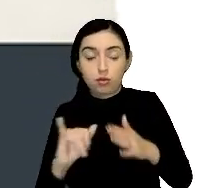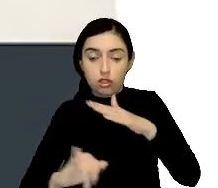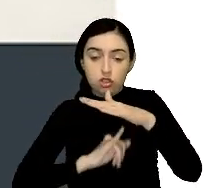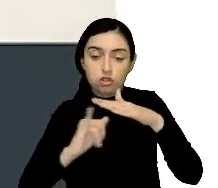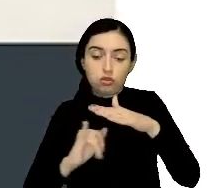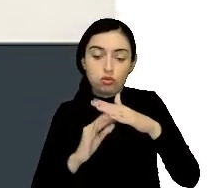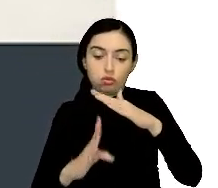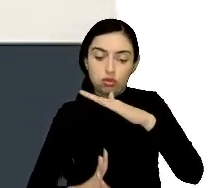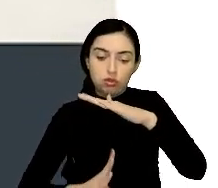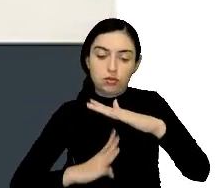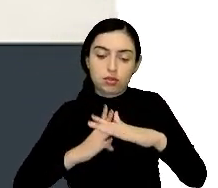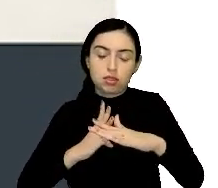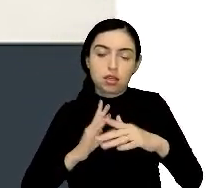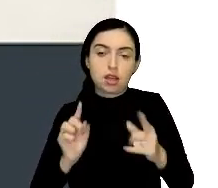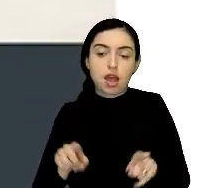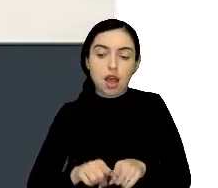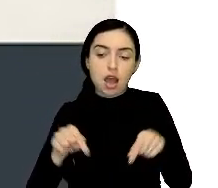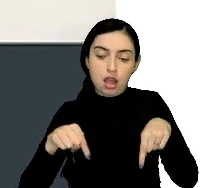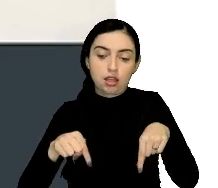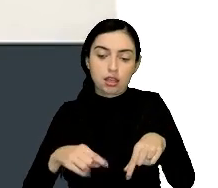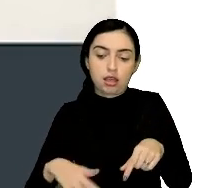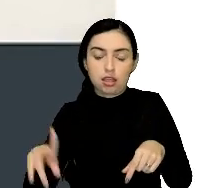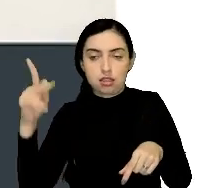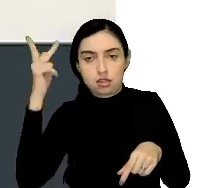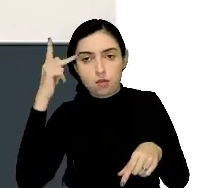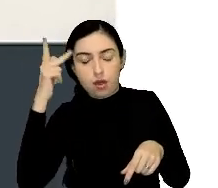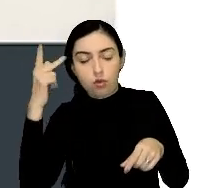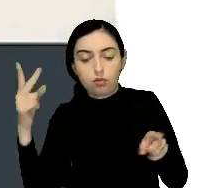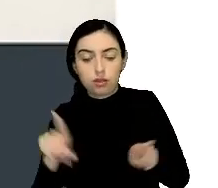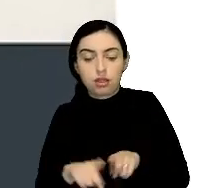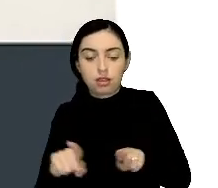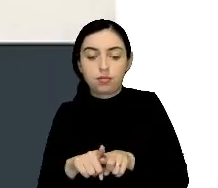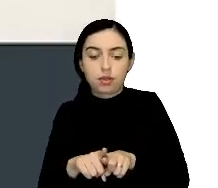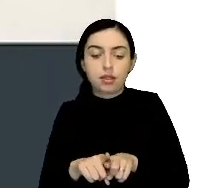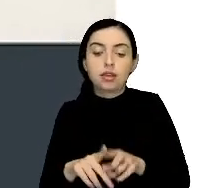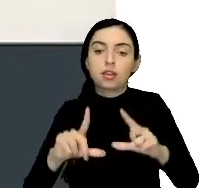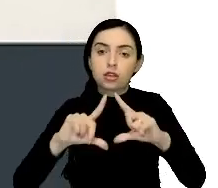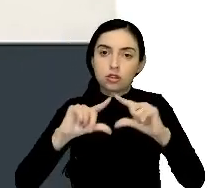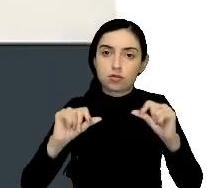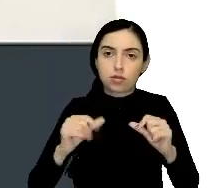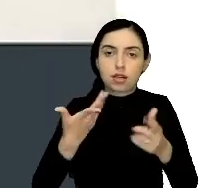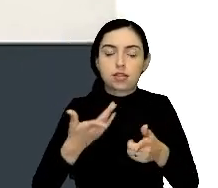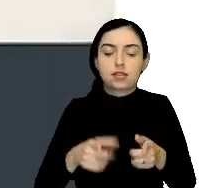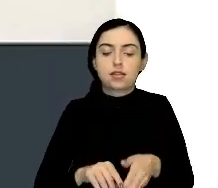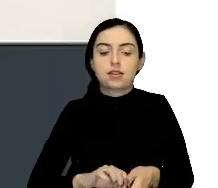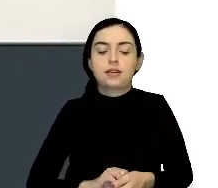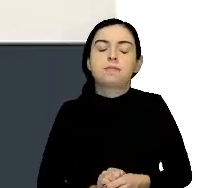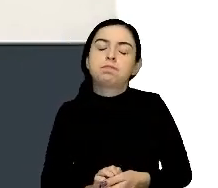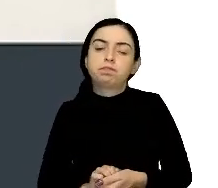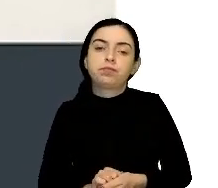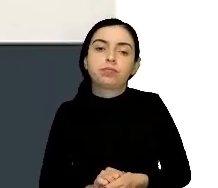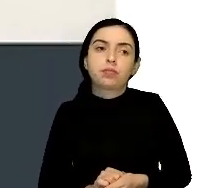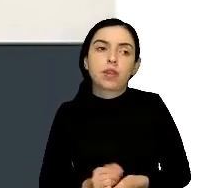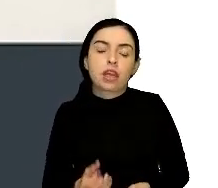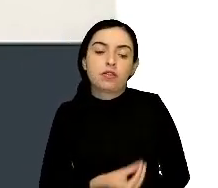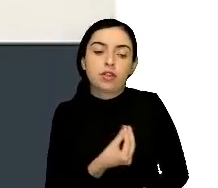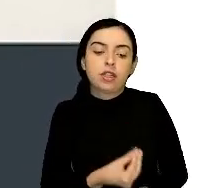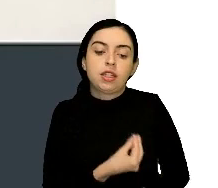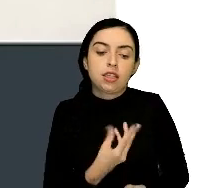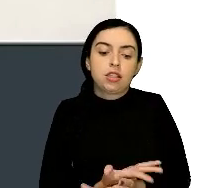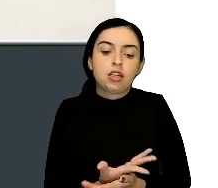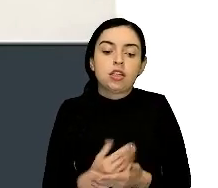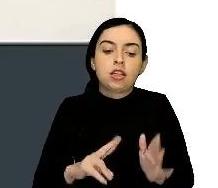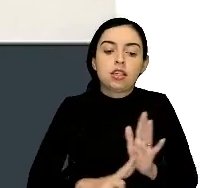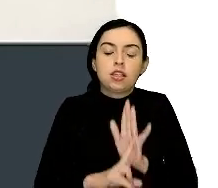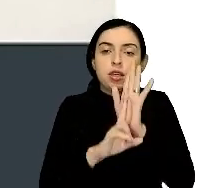São Paulo do Padre Paolo, quanto lá em Brasília da irmã Rosita. Então a presença dessas figuras,